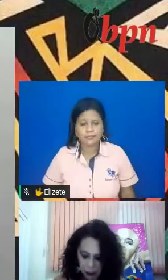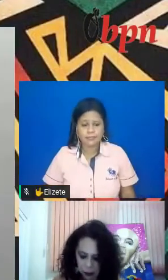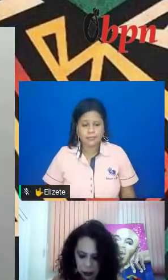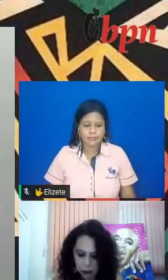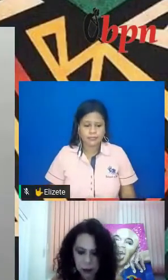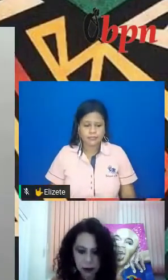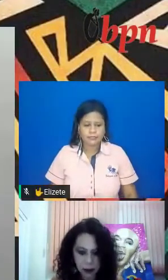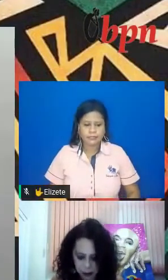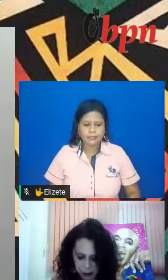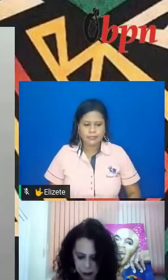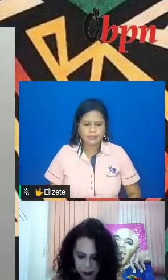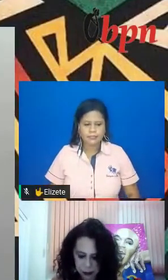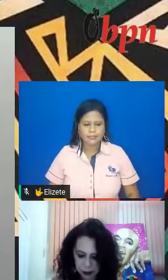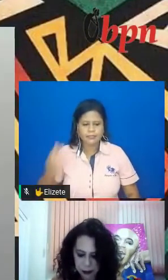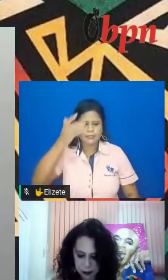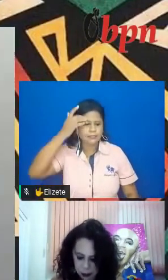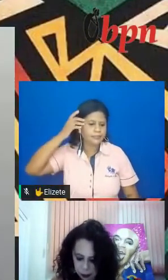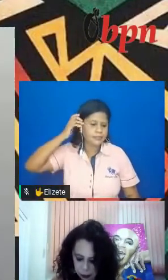Se é isso que ela perguntou.